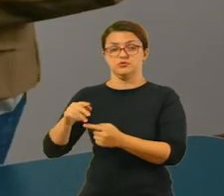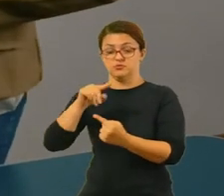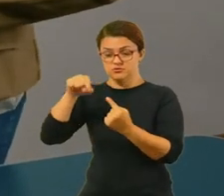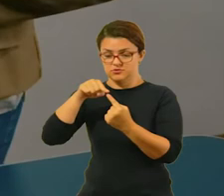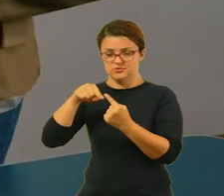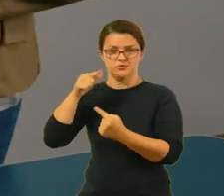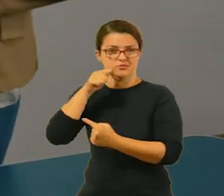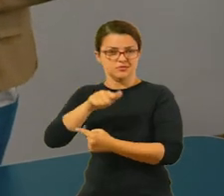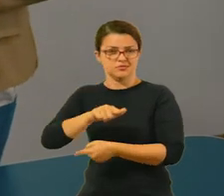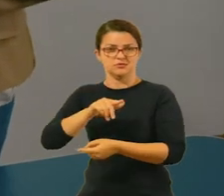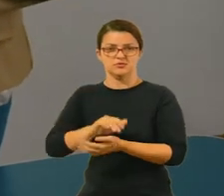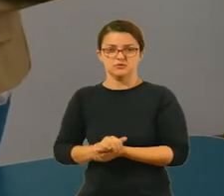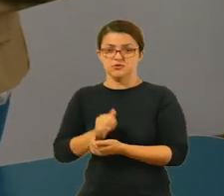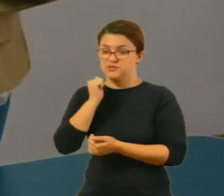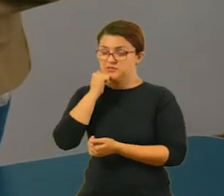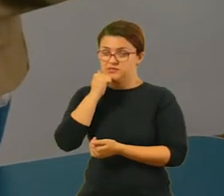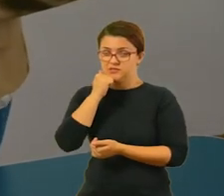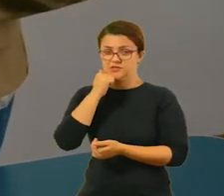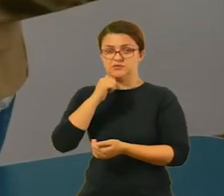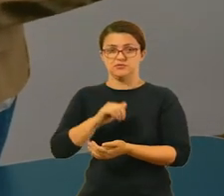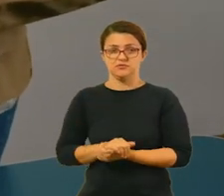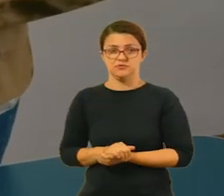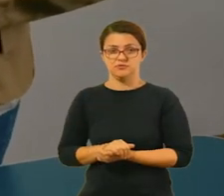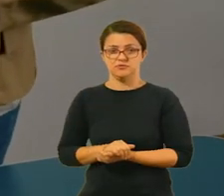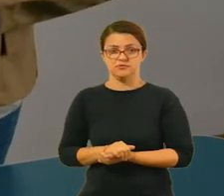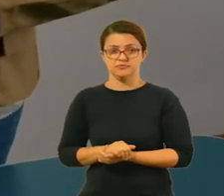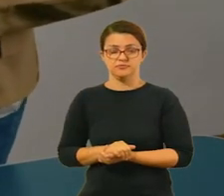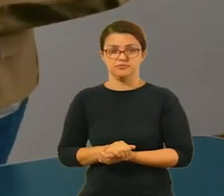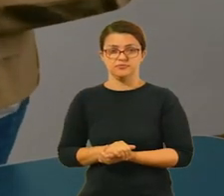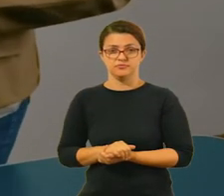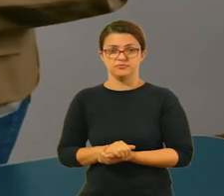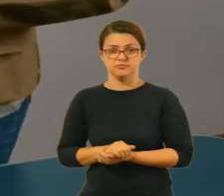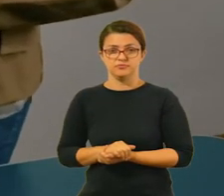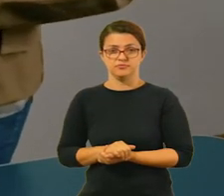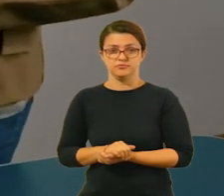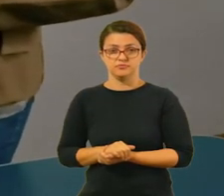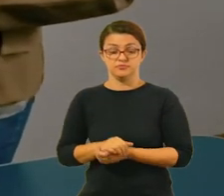criança e atingir os objetivos aí de ciências para essa semana.